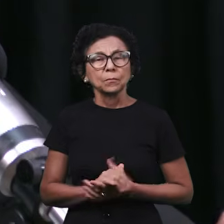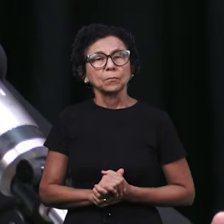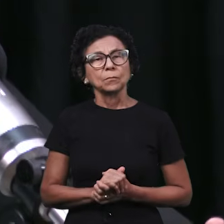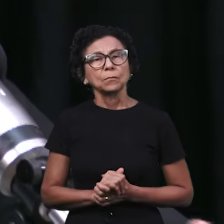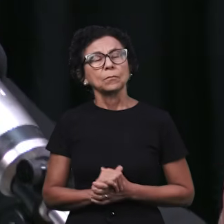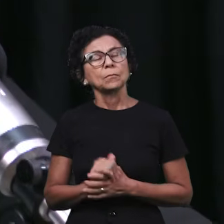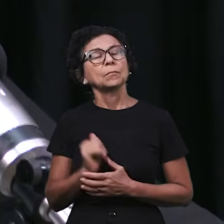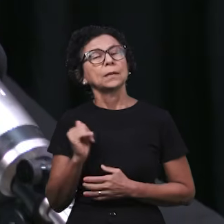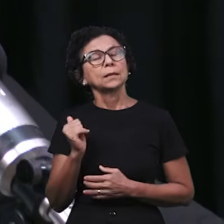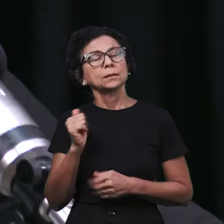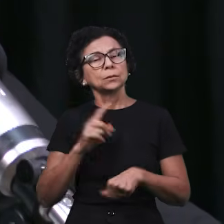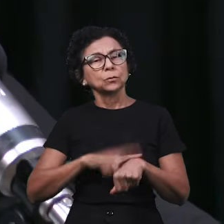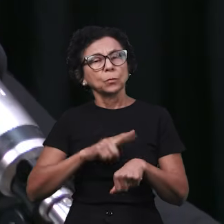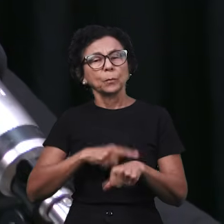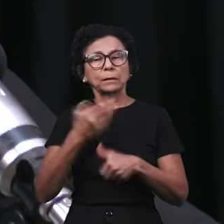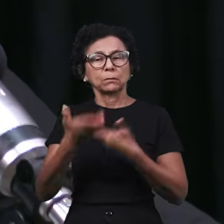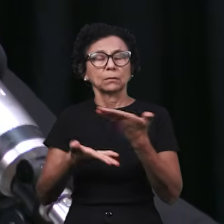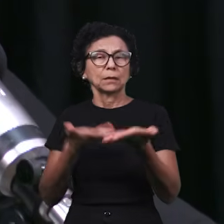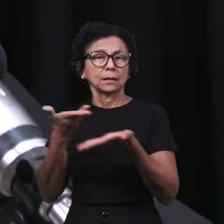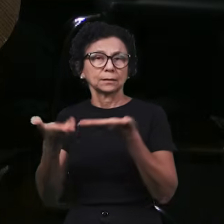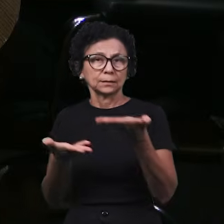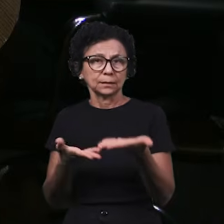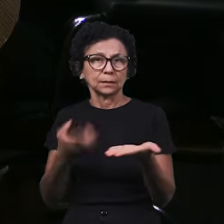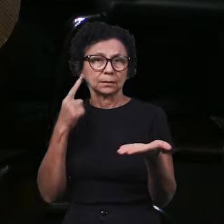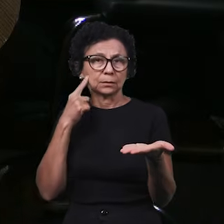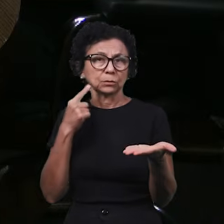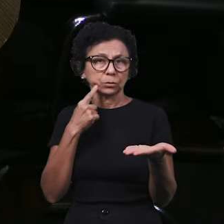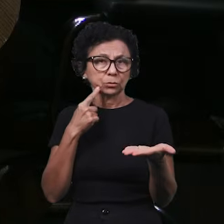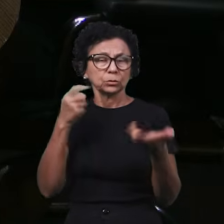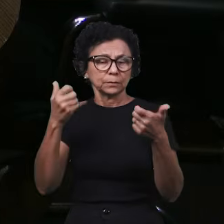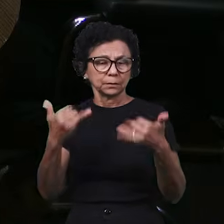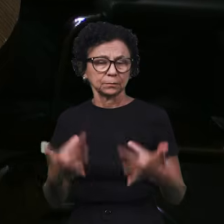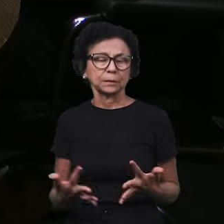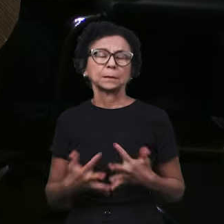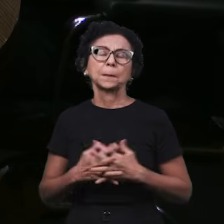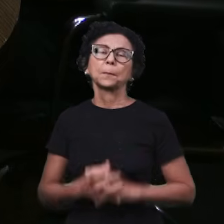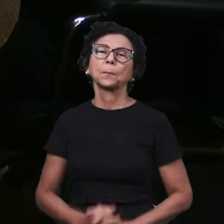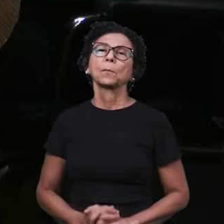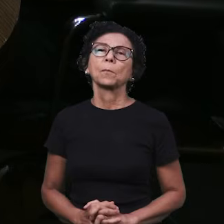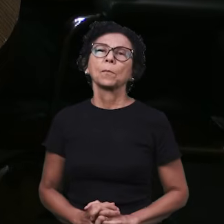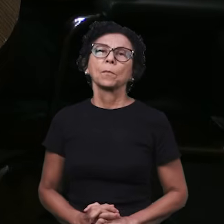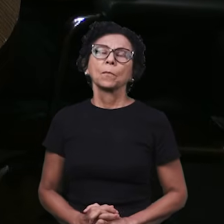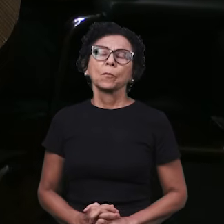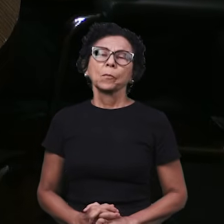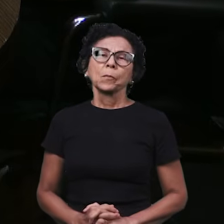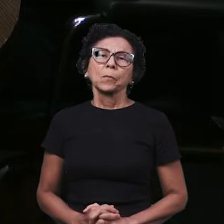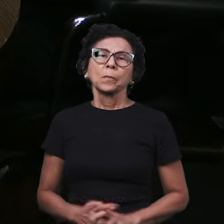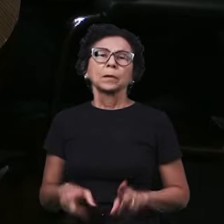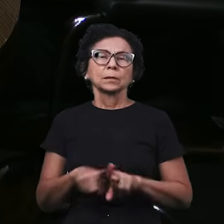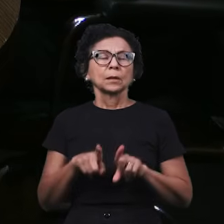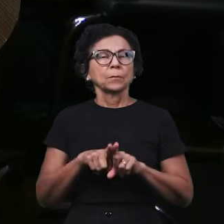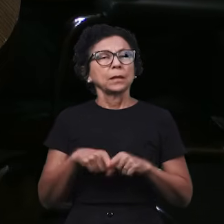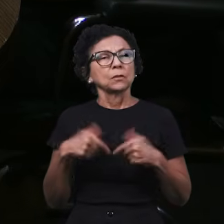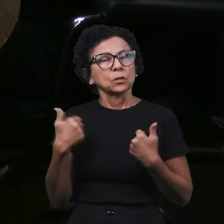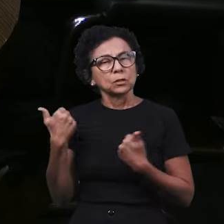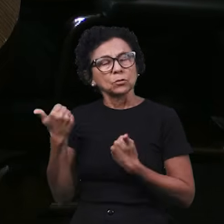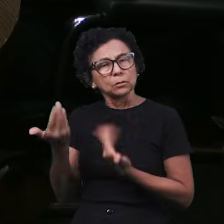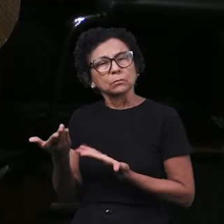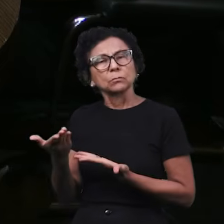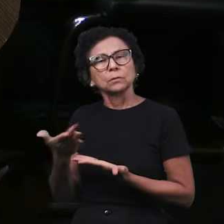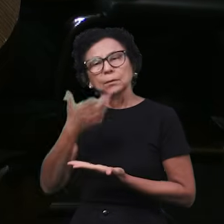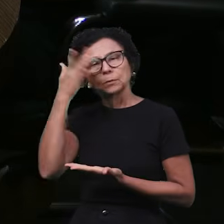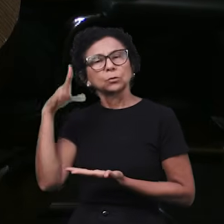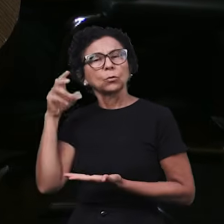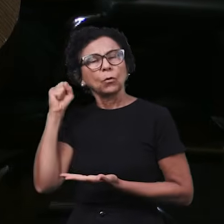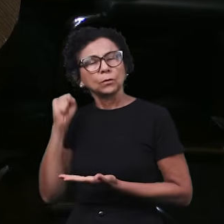para ser explicado, né? Assim como a gente faz com o novo convertido ouvinte. Exatamente, e me fez até lembrar da experiência da mulher samaritana, né? O próprio Senhor Jesus